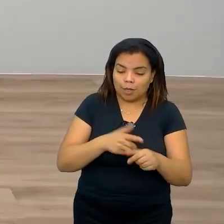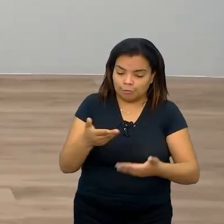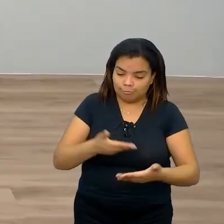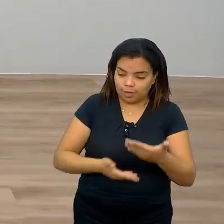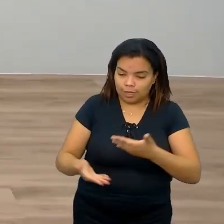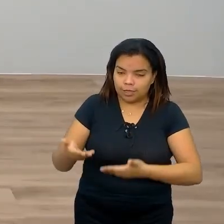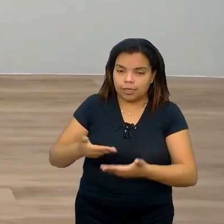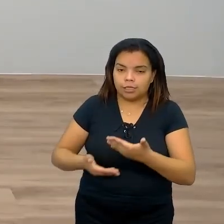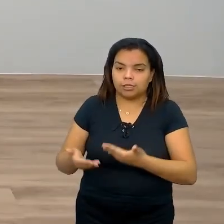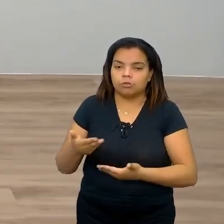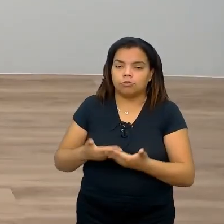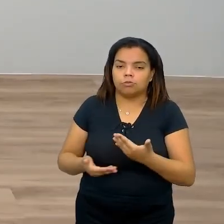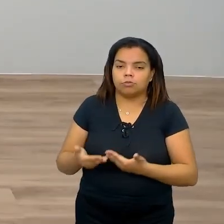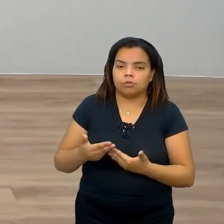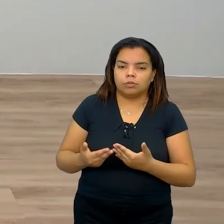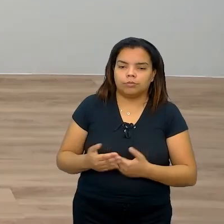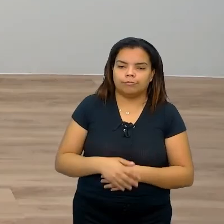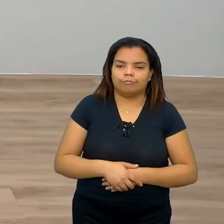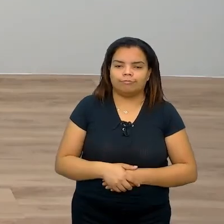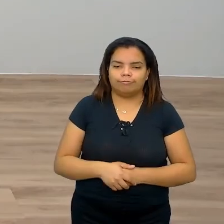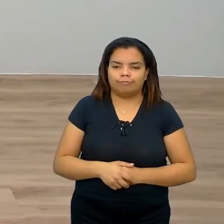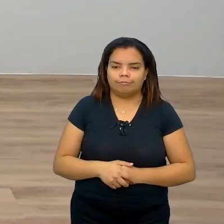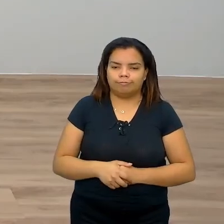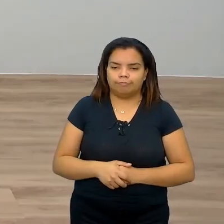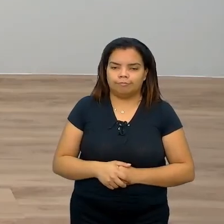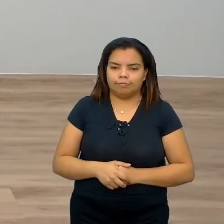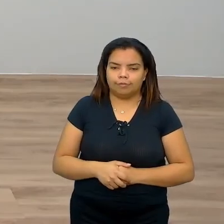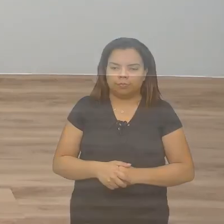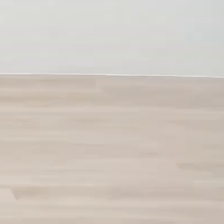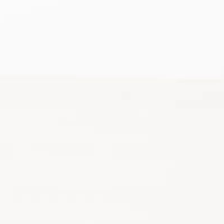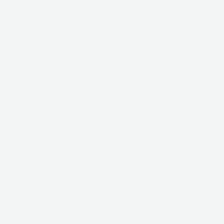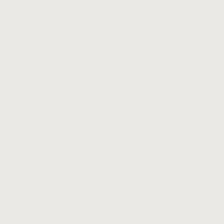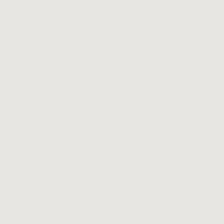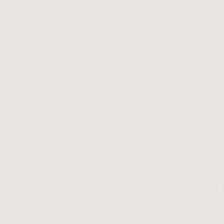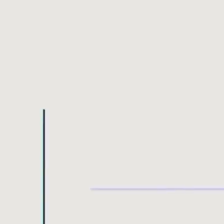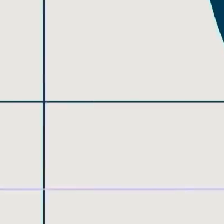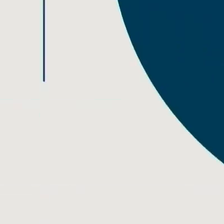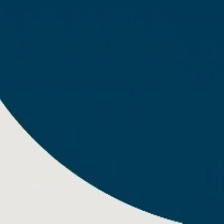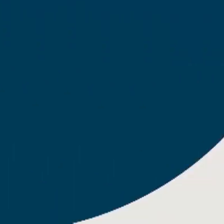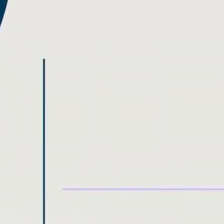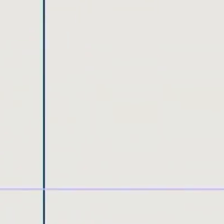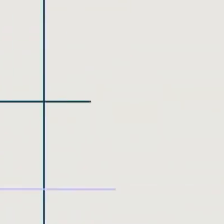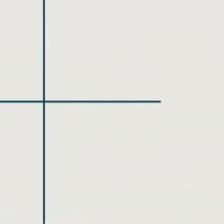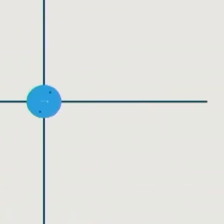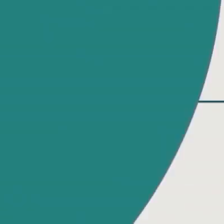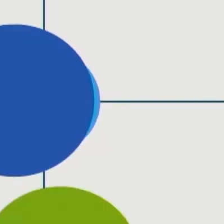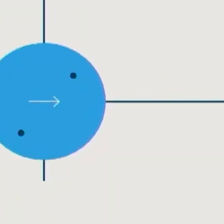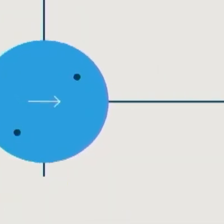interação e a gente já volta.